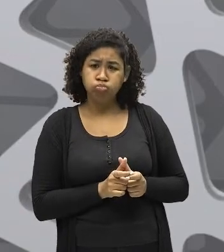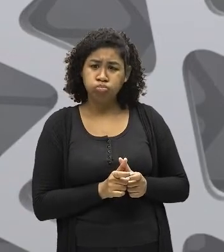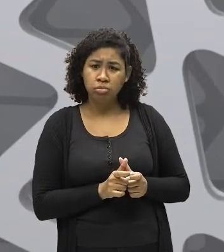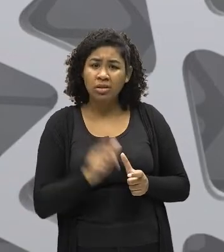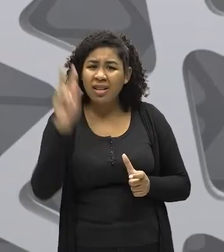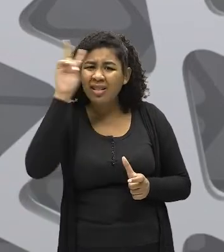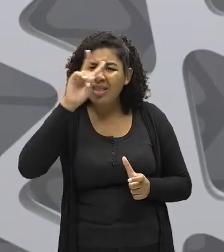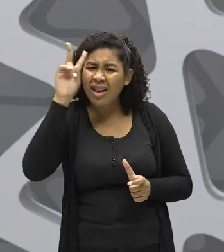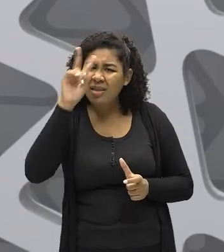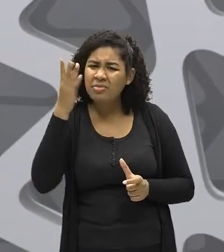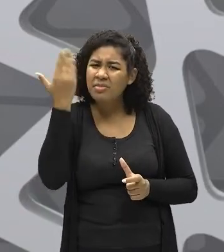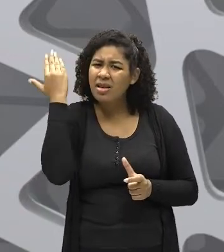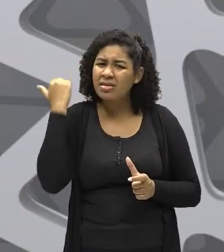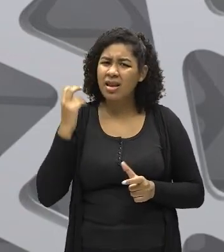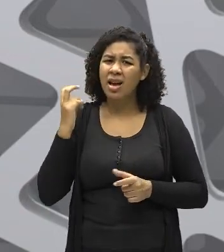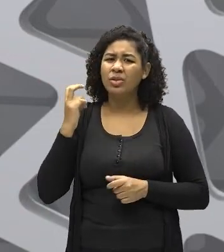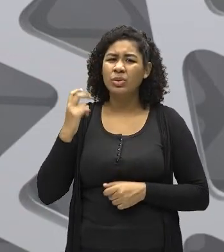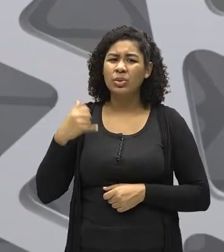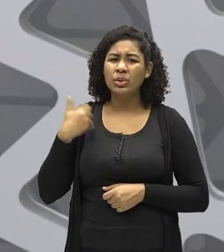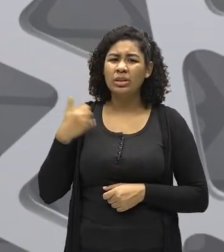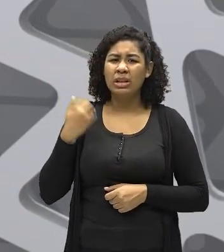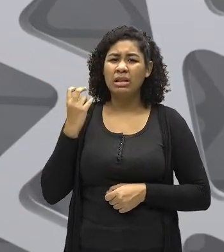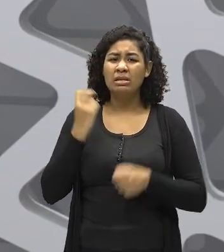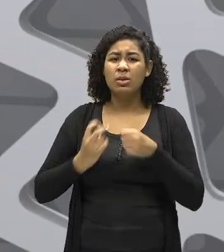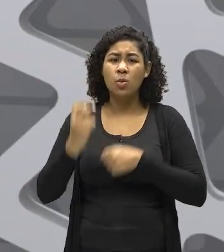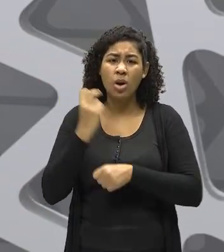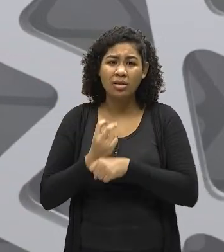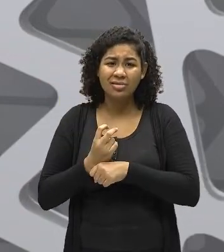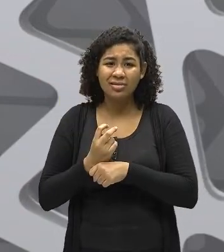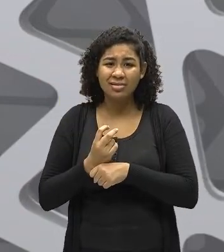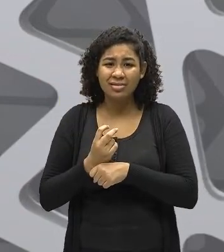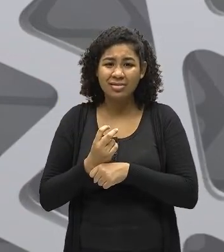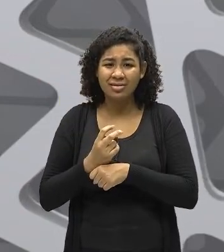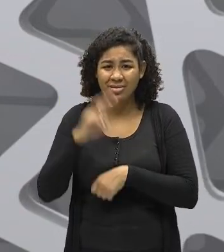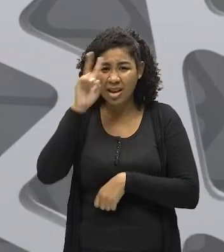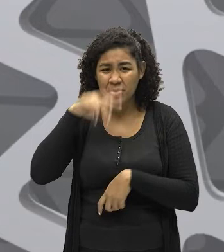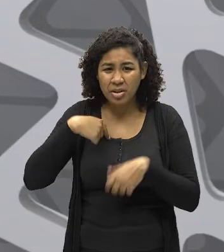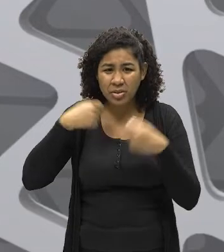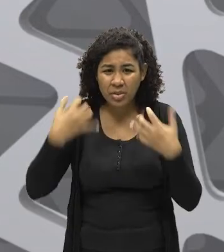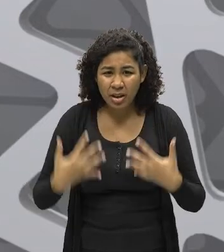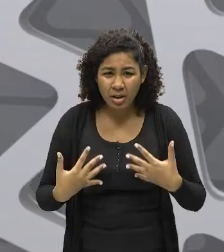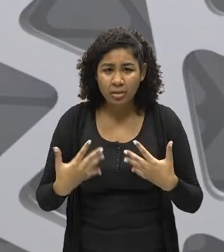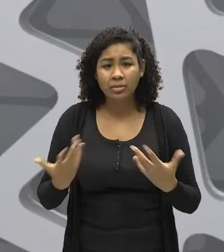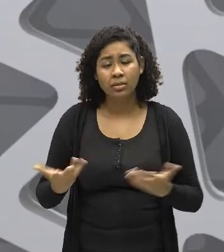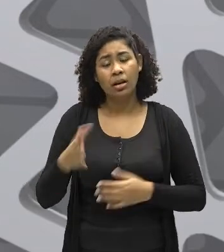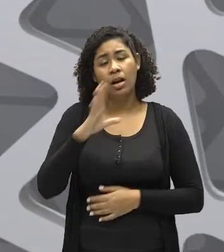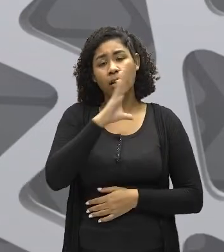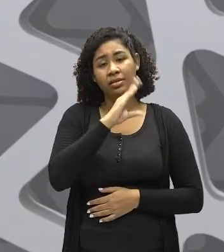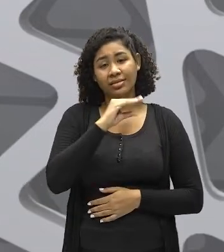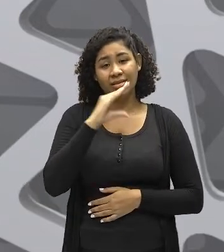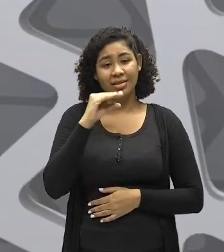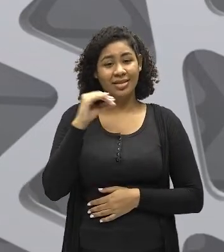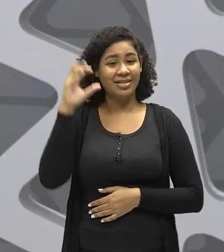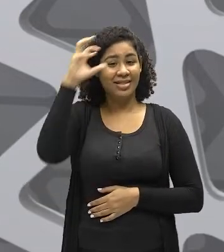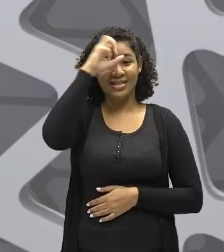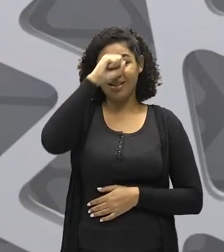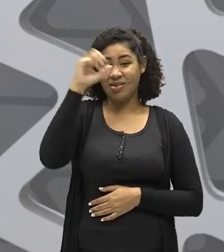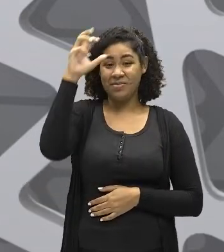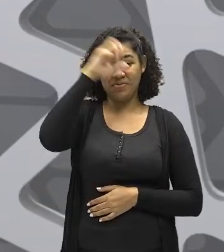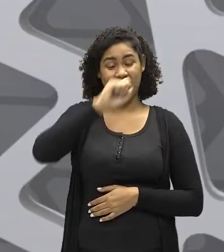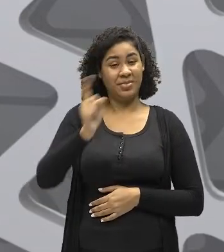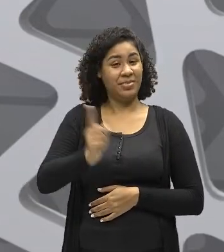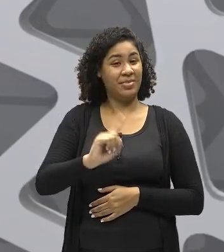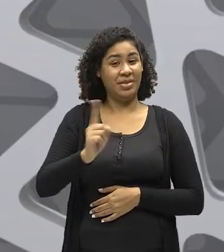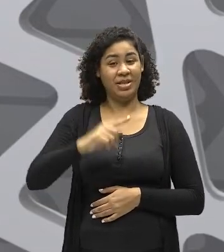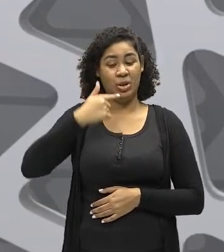5 anos? O que isso quer dizer? Que muitas crianças não aprenderam a sua língua